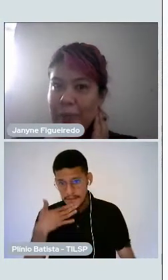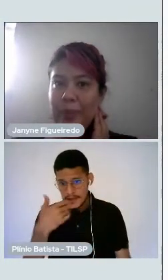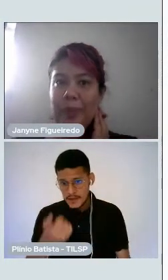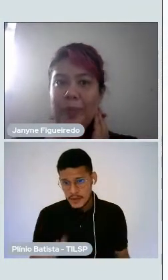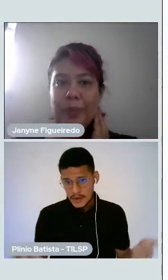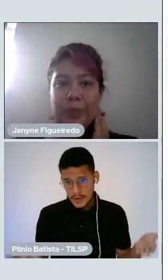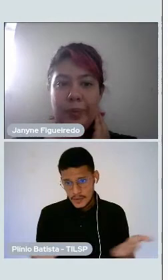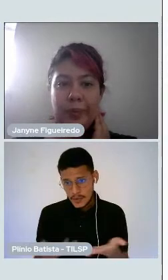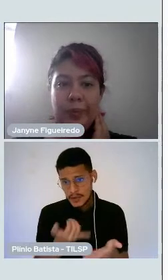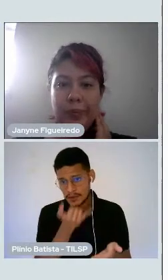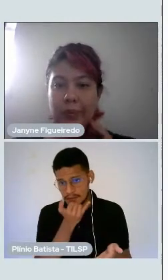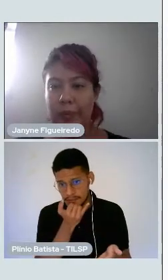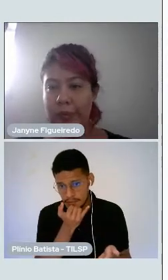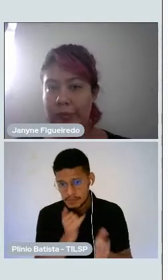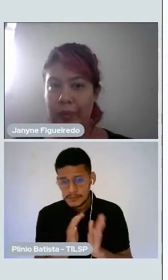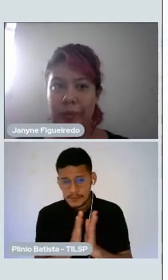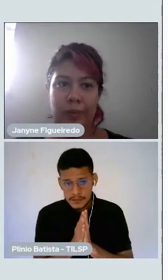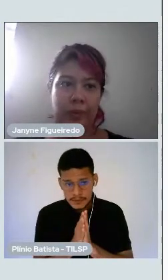É...